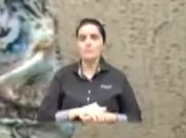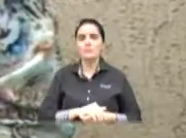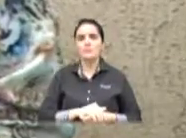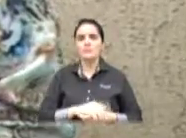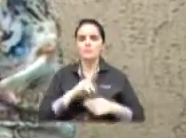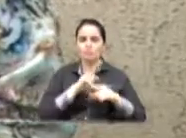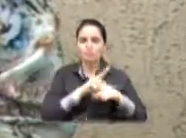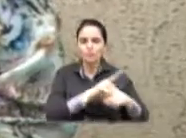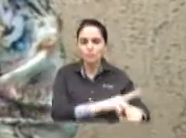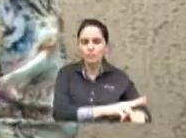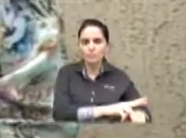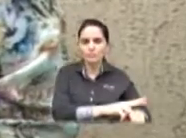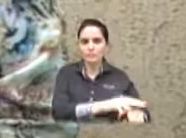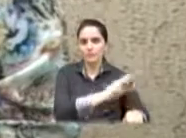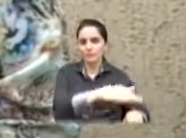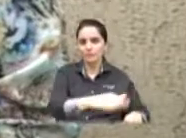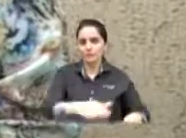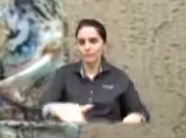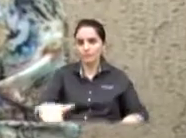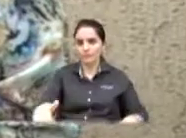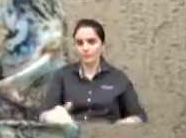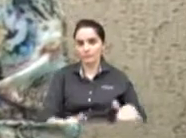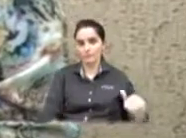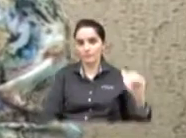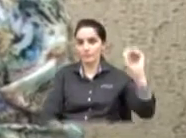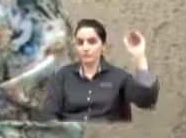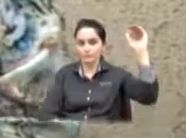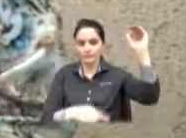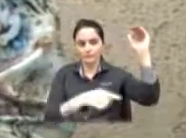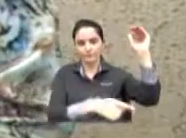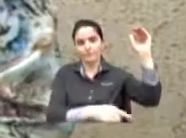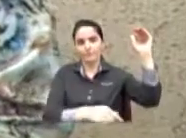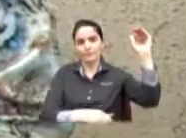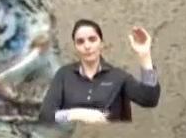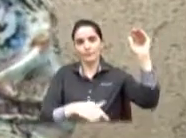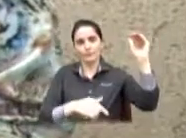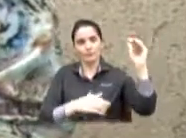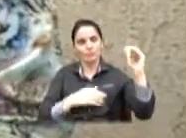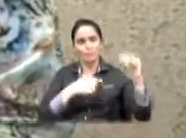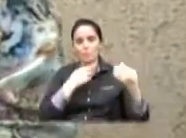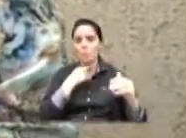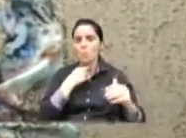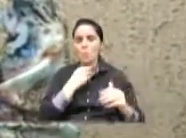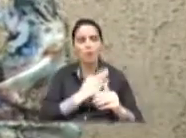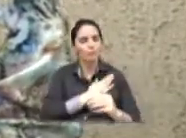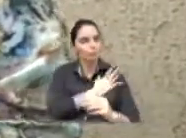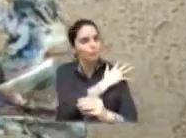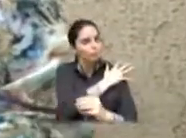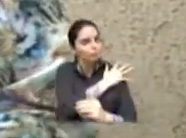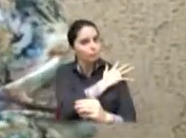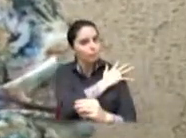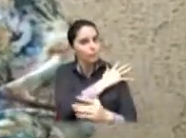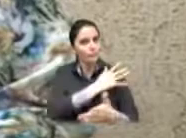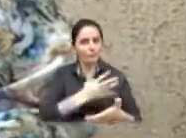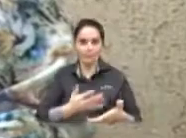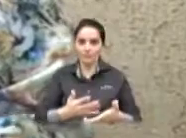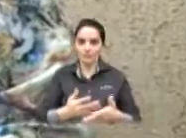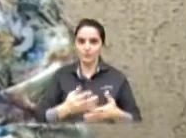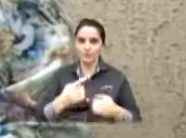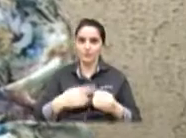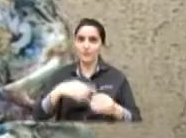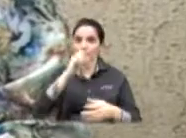adolescentes pra viver sem intolerância sem racismo sem preconceito primeiro é uma cidade